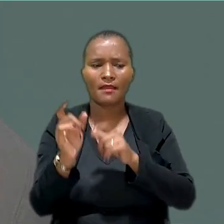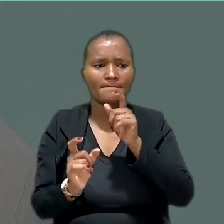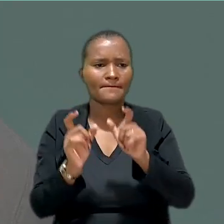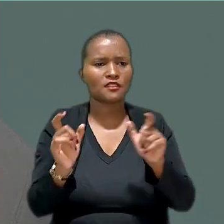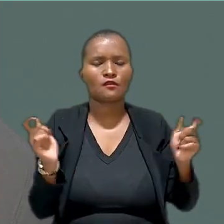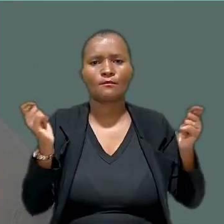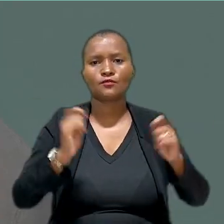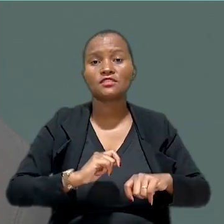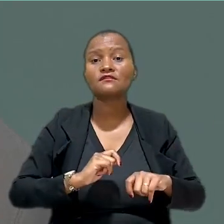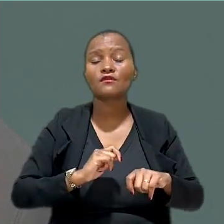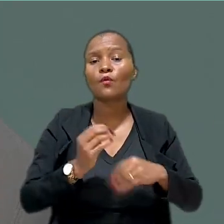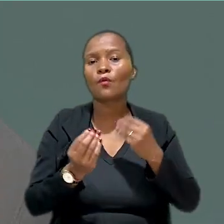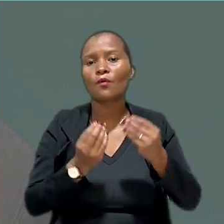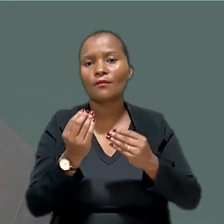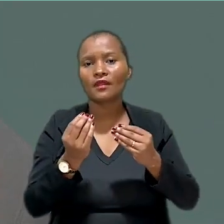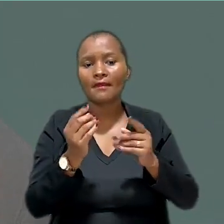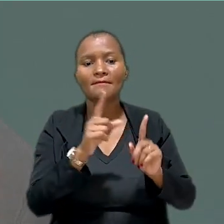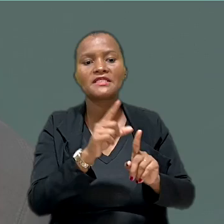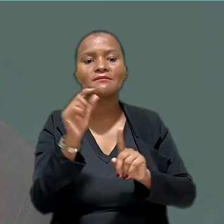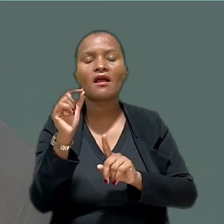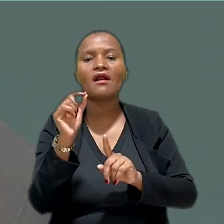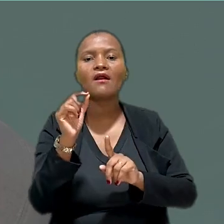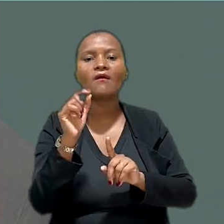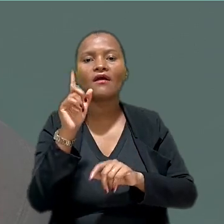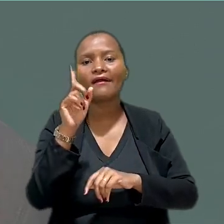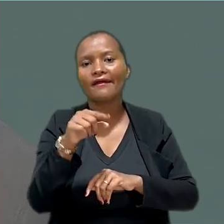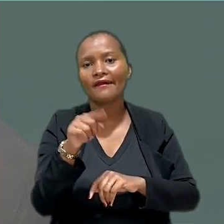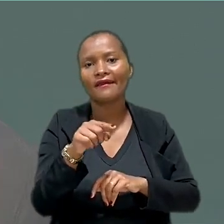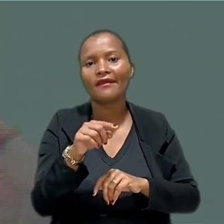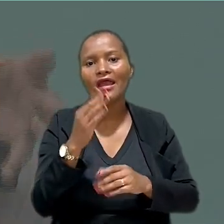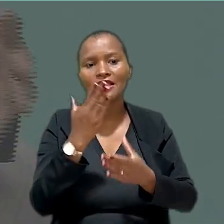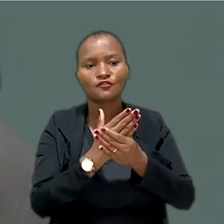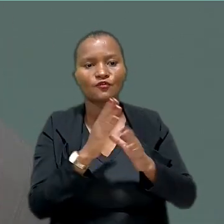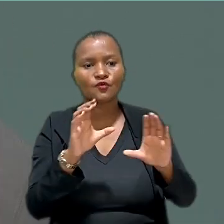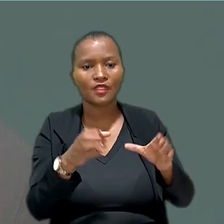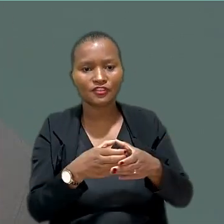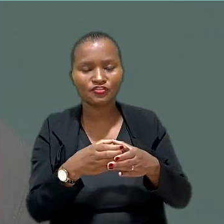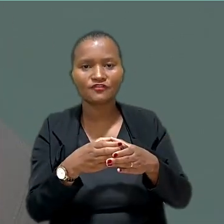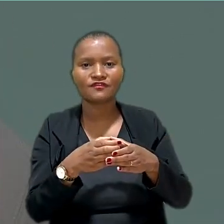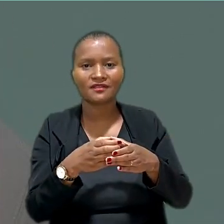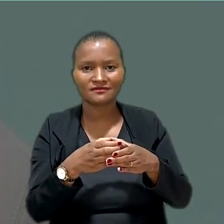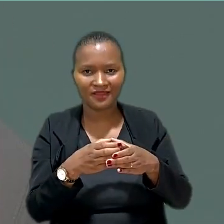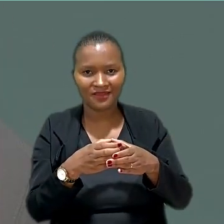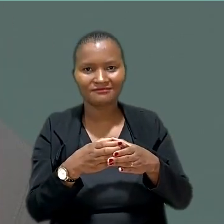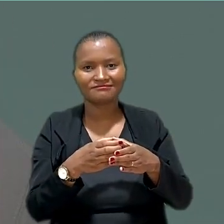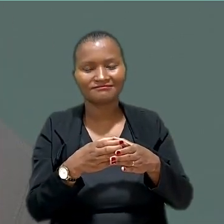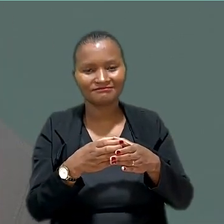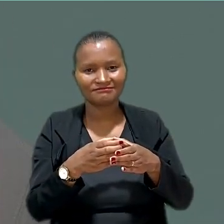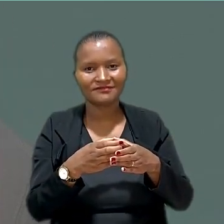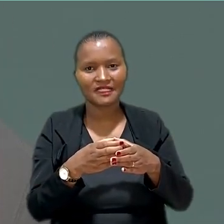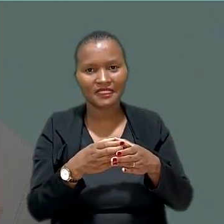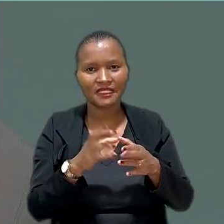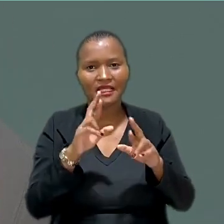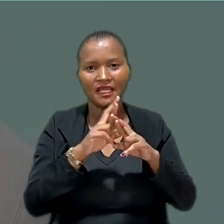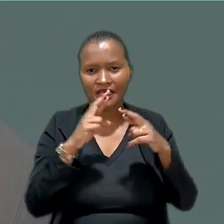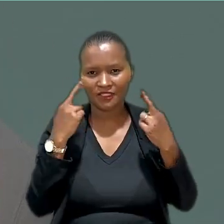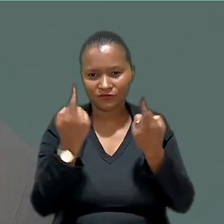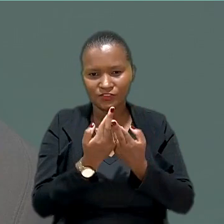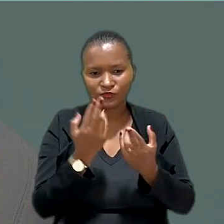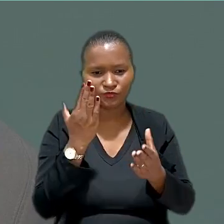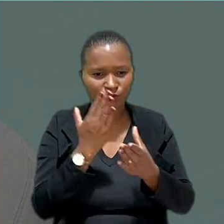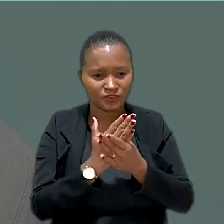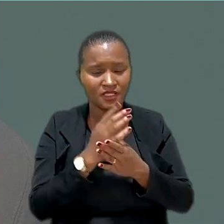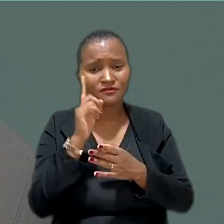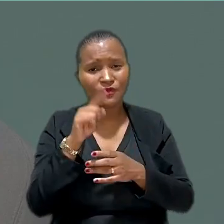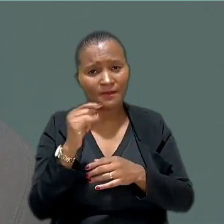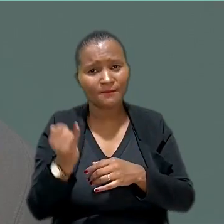que maneira? Priorizando, por exemplo, as execuções coletivas, reunindo processos de execuções coletivas. A reunião de processos